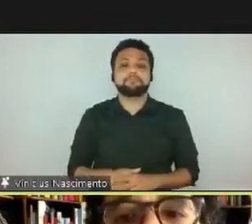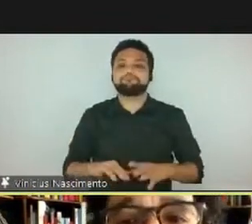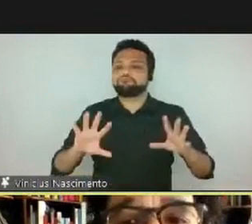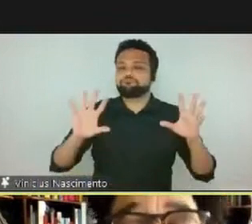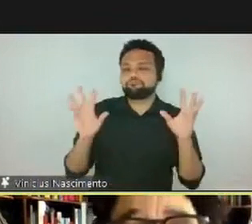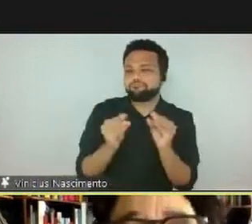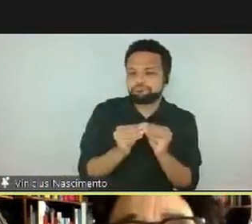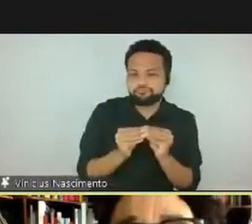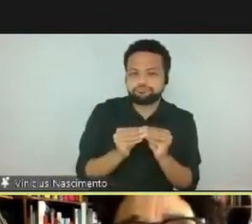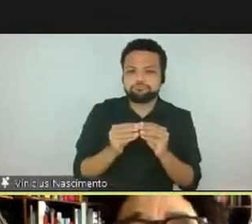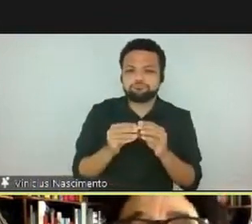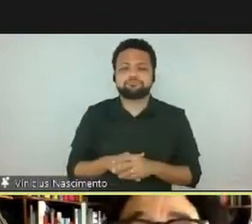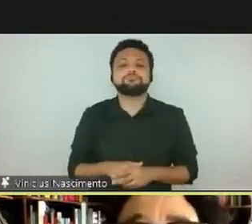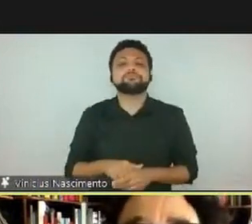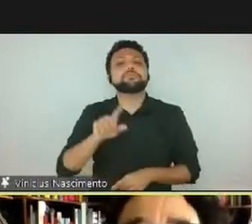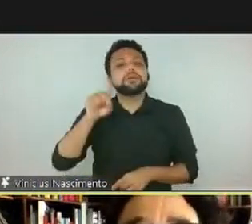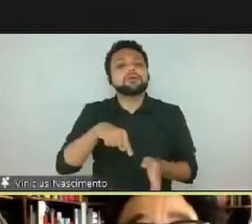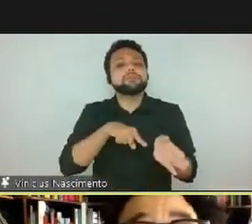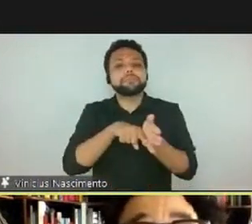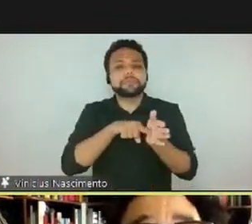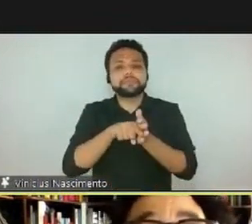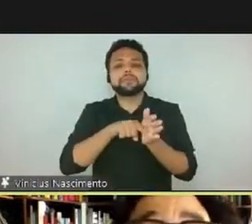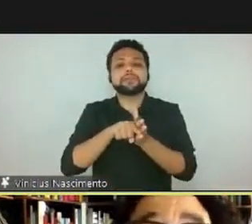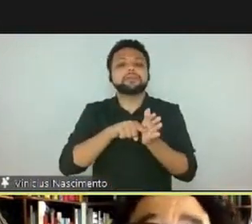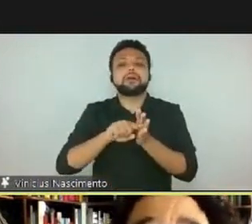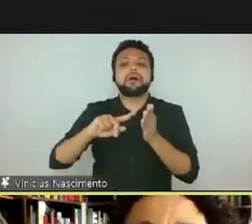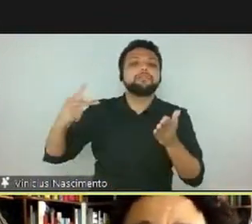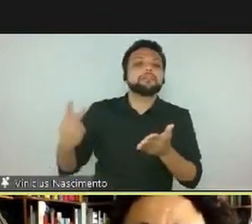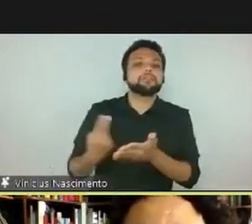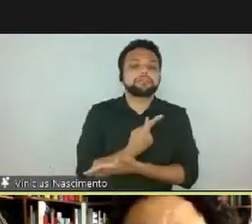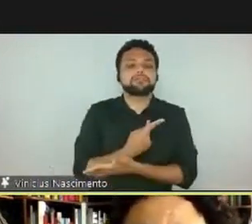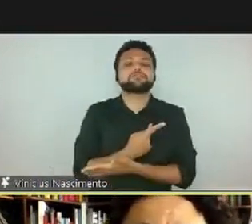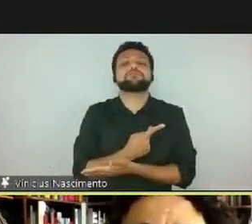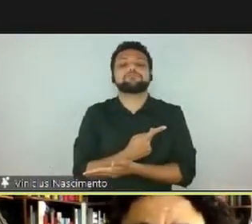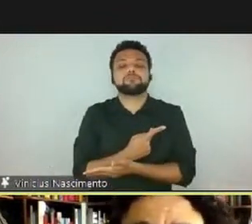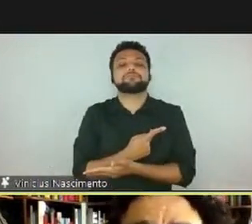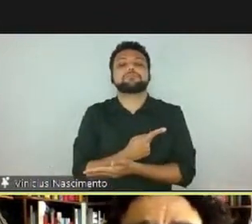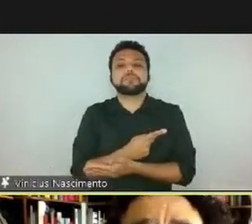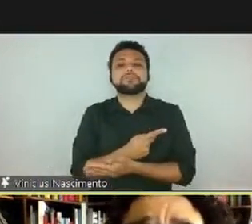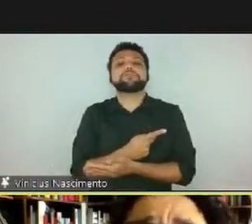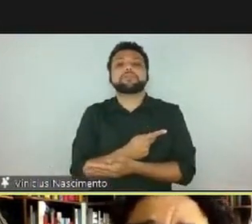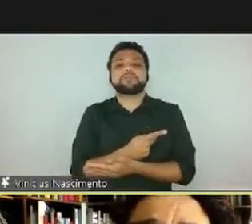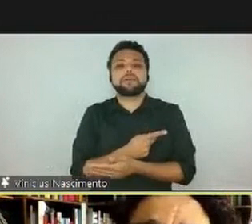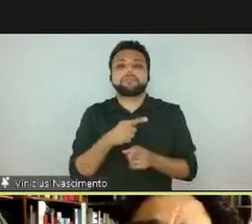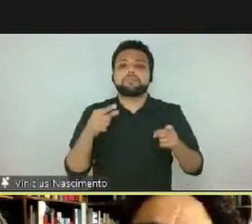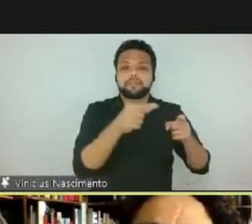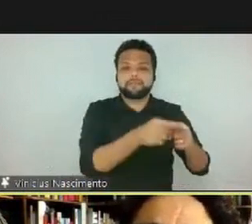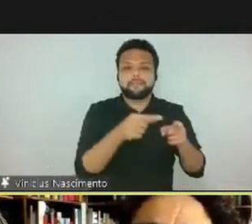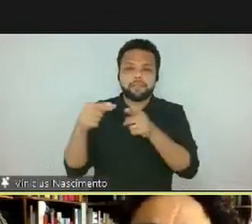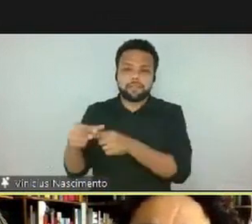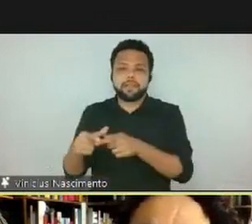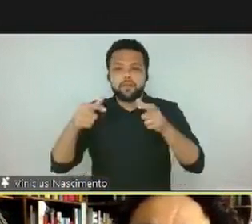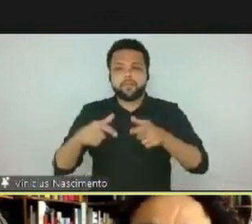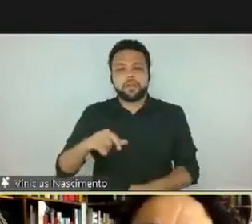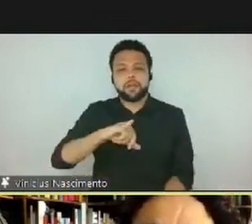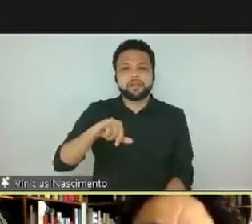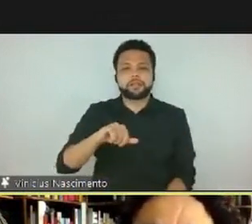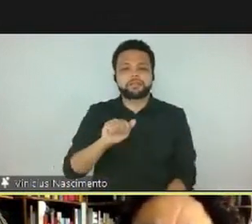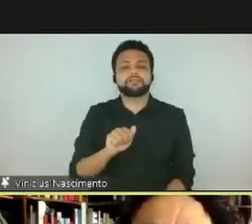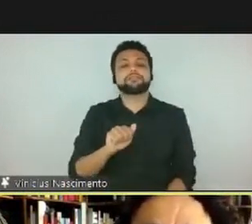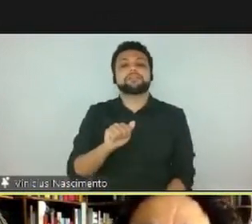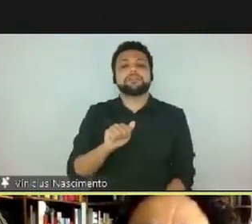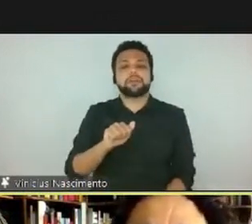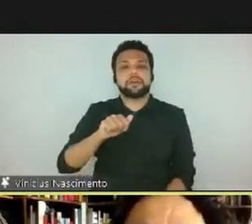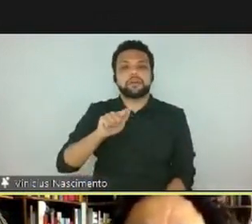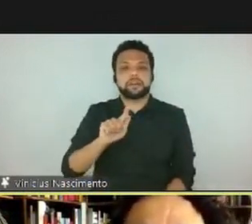Resumidamente, é uma pesquisa que foi realizada nas comunidades do bairro Jaguaré, 12 comunidades no bairro Jaguaré, na